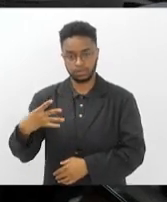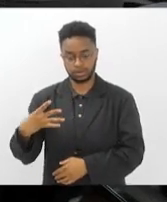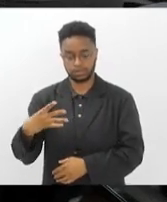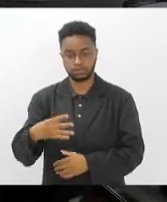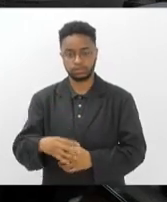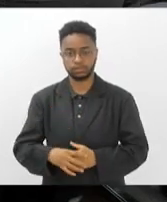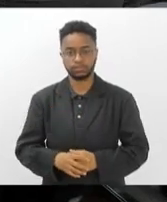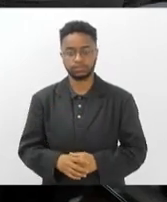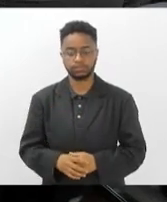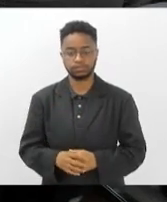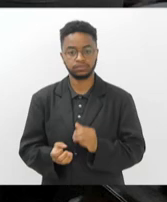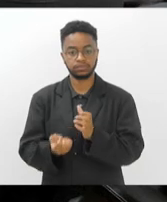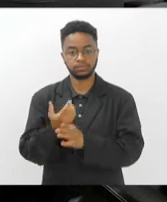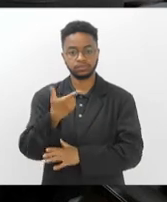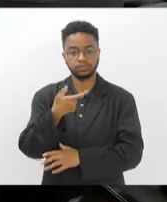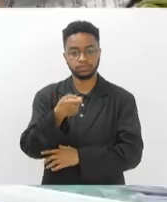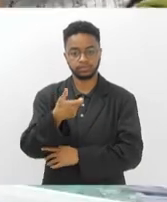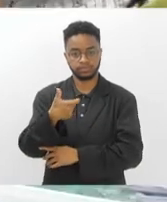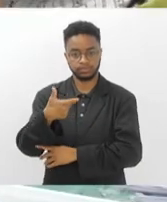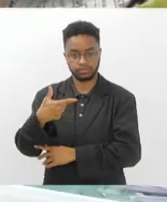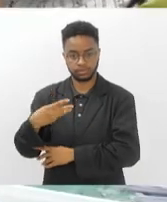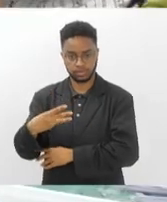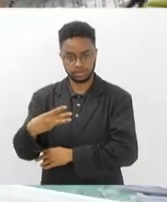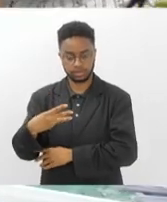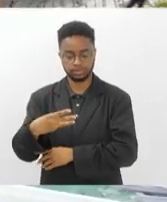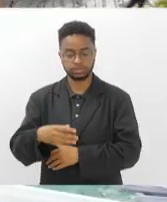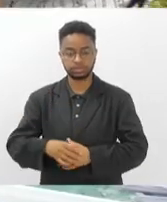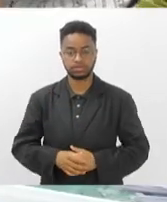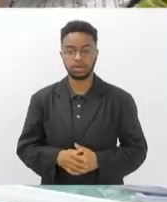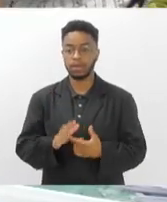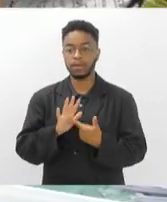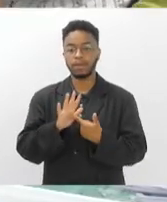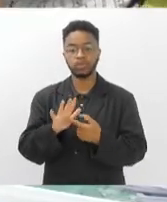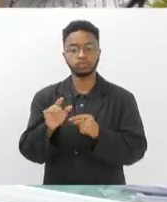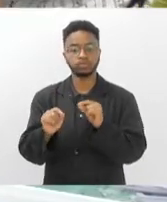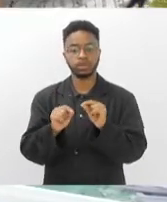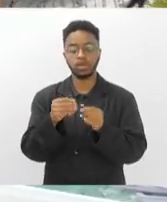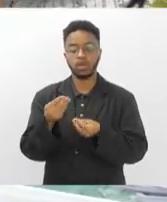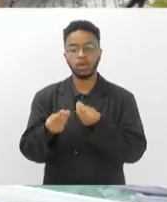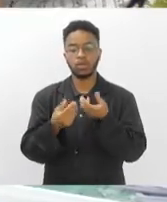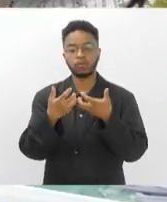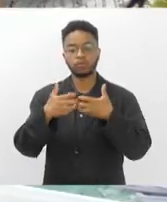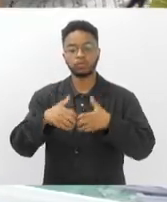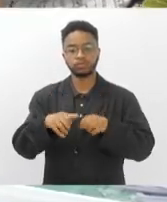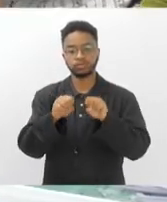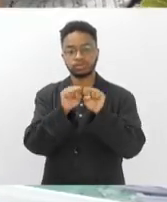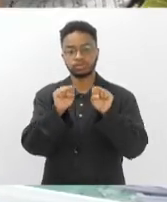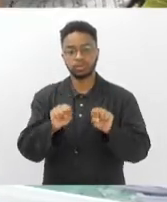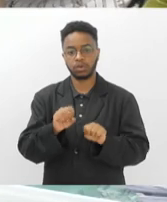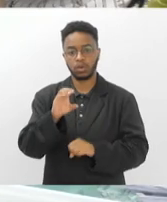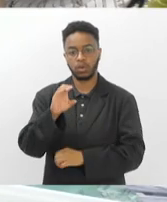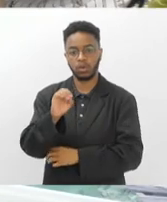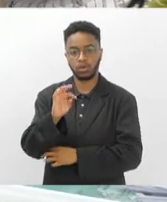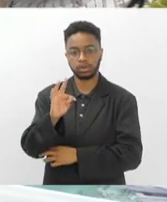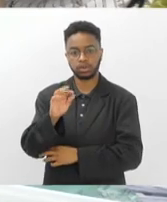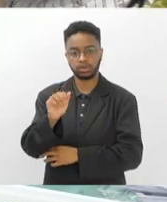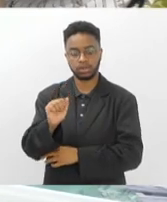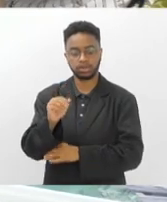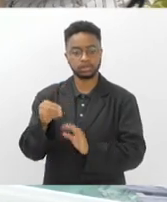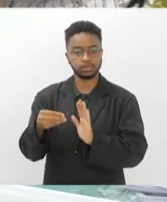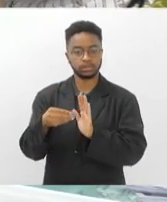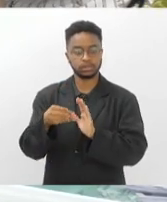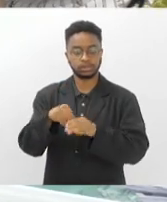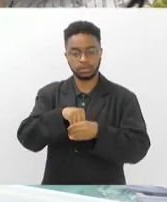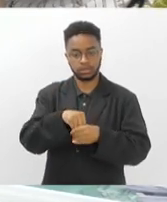6.434, de 2013, que disciplina o sistema de cotas nas universidades e